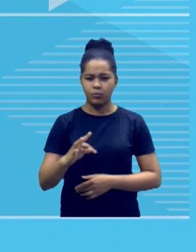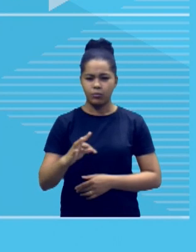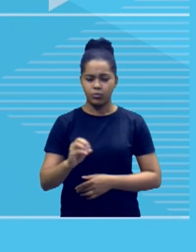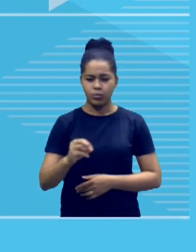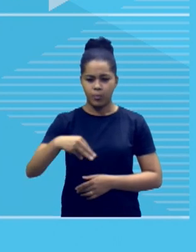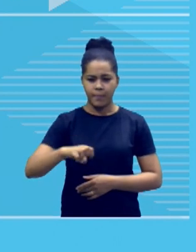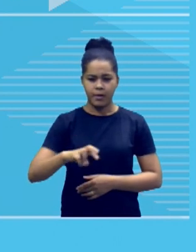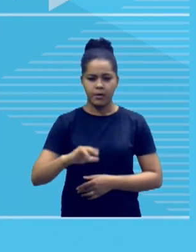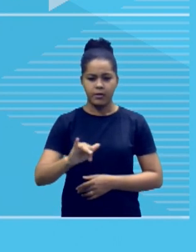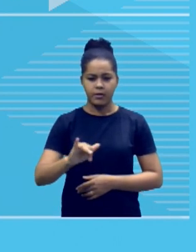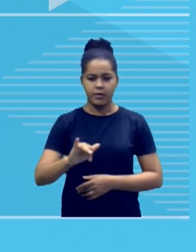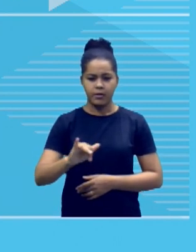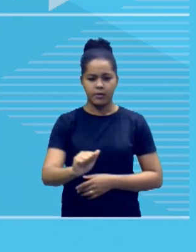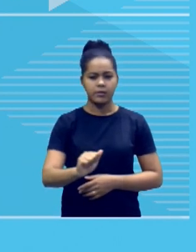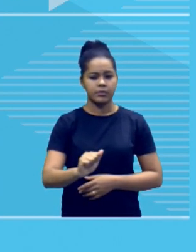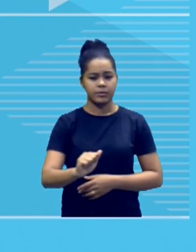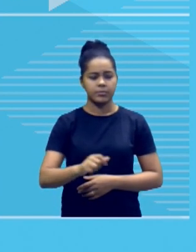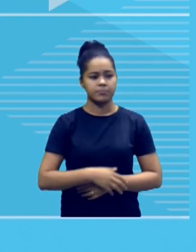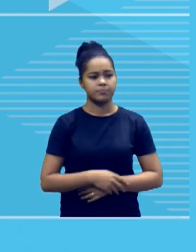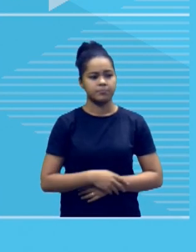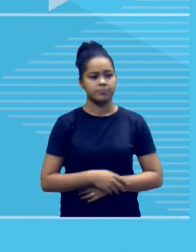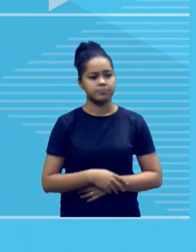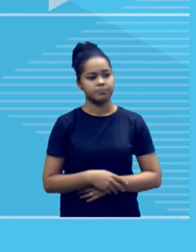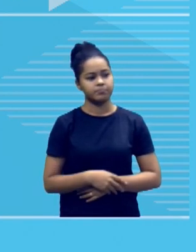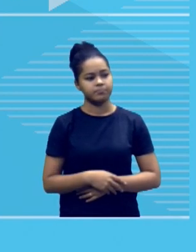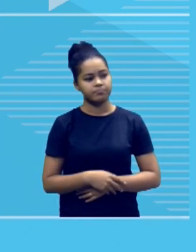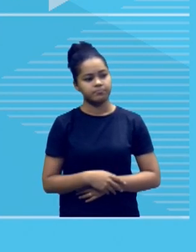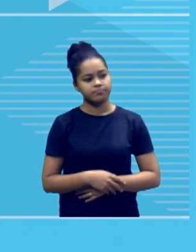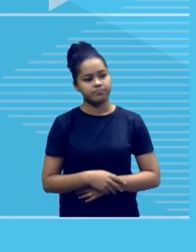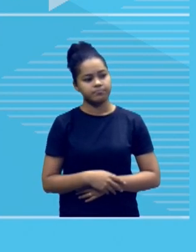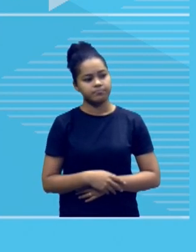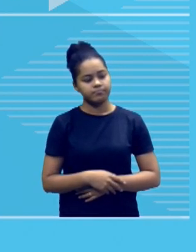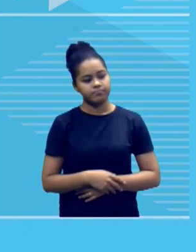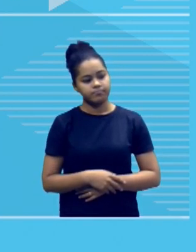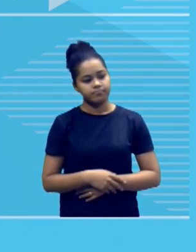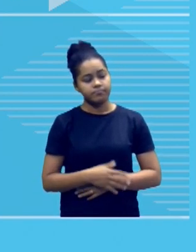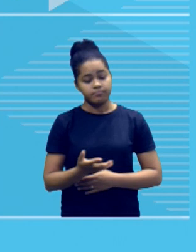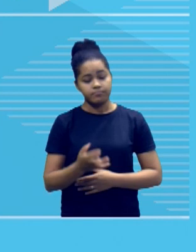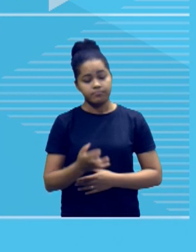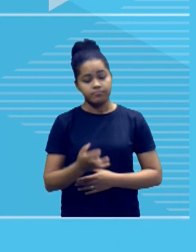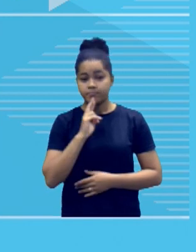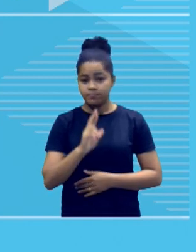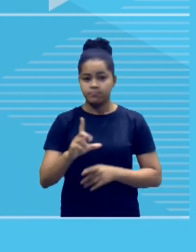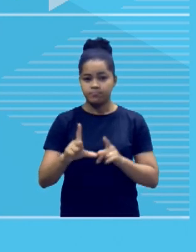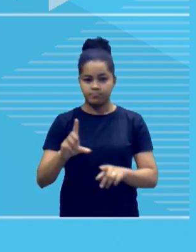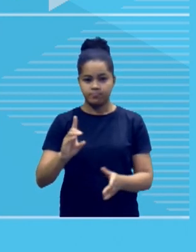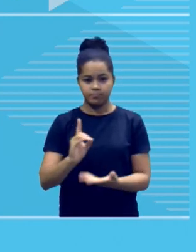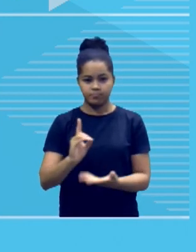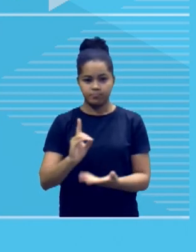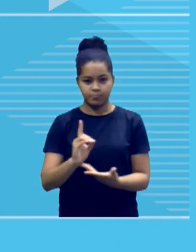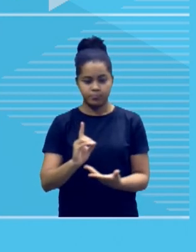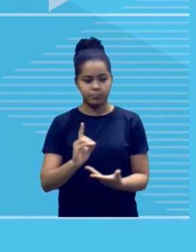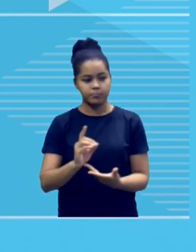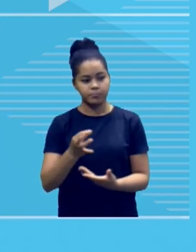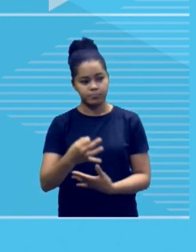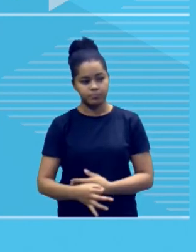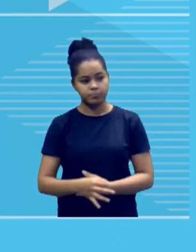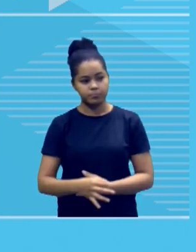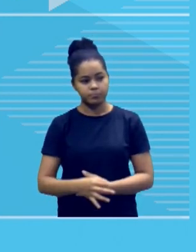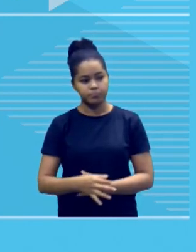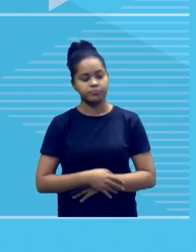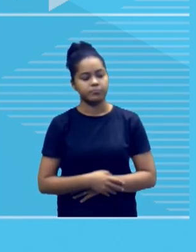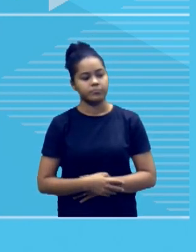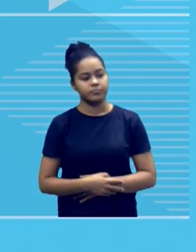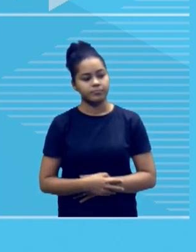aprender o sinônimo então a resposta aqui ó isomeria dinâmica dele isomeria dinâmica ou